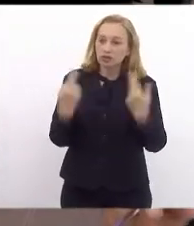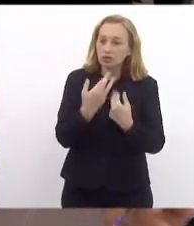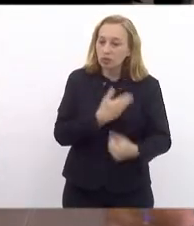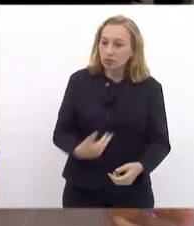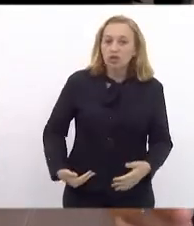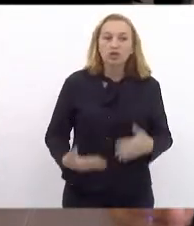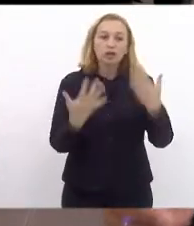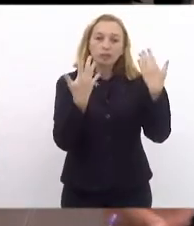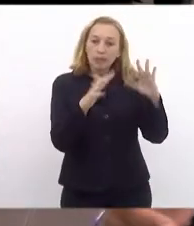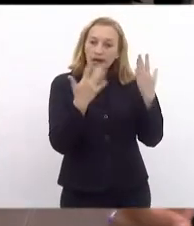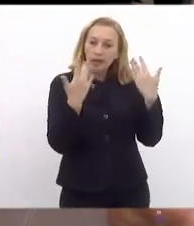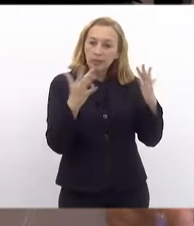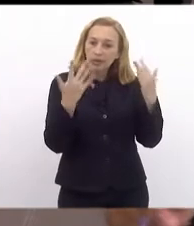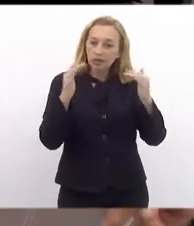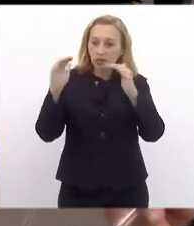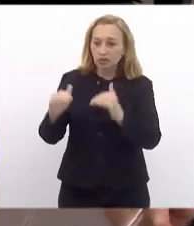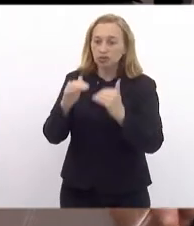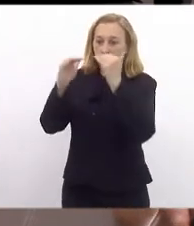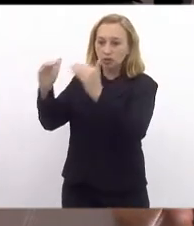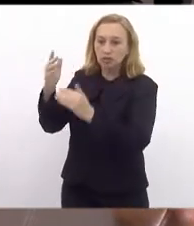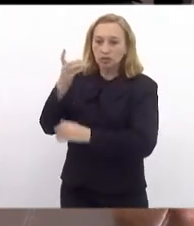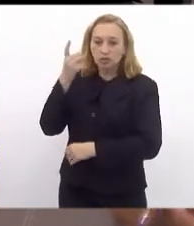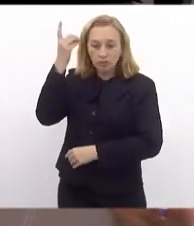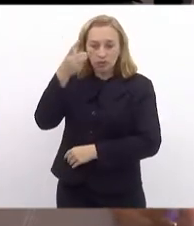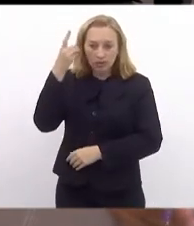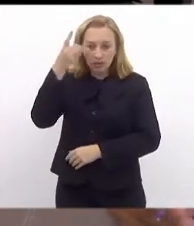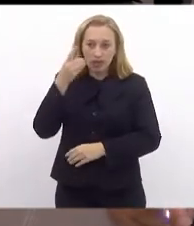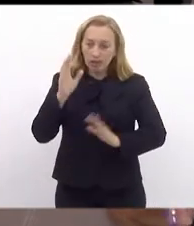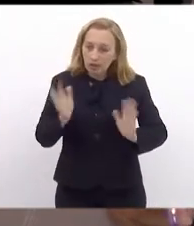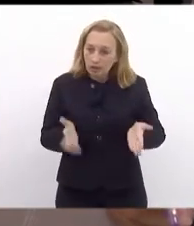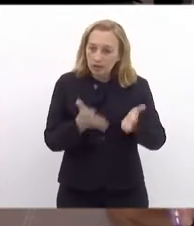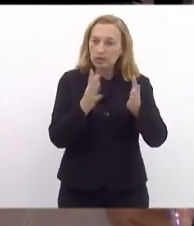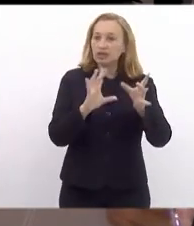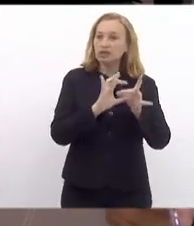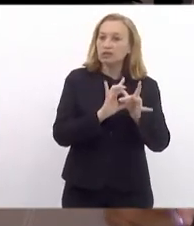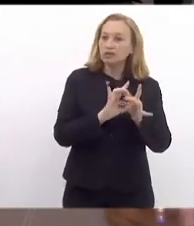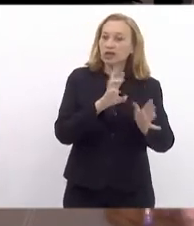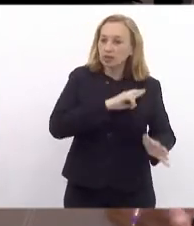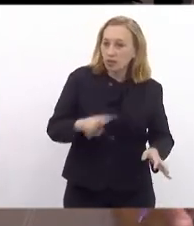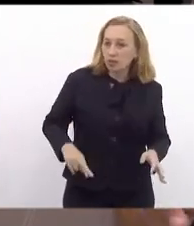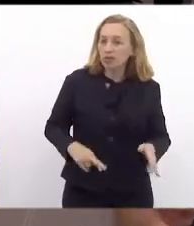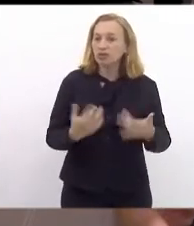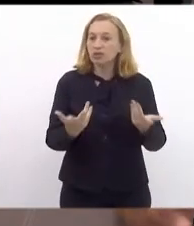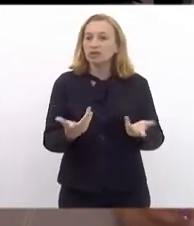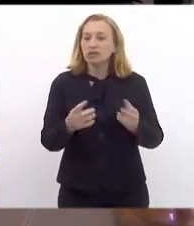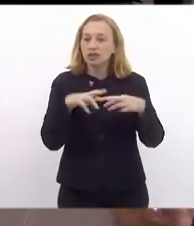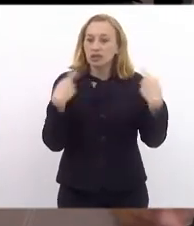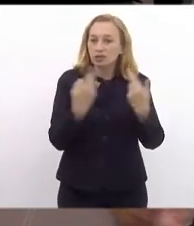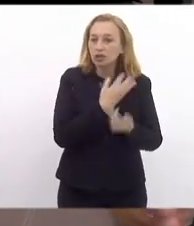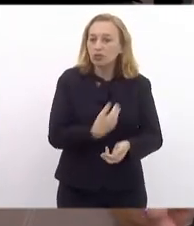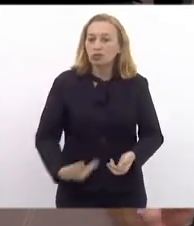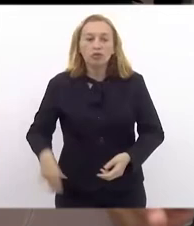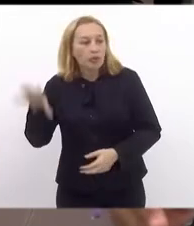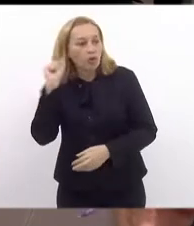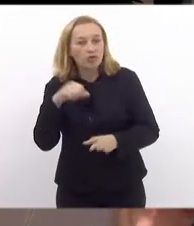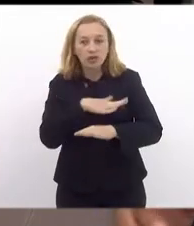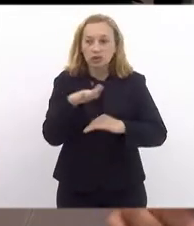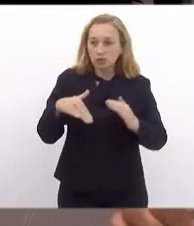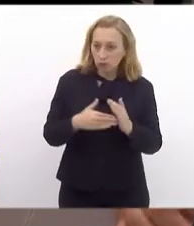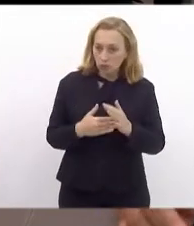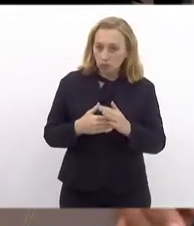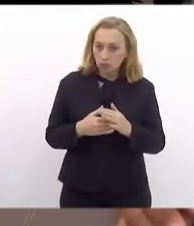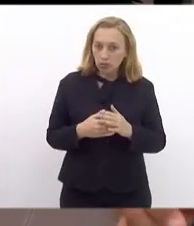já parabenizo vossa excelência pela iniciativa republicana de tá aqui fazendo as audiência pública para ouvir todos os envolvidos